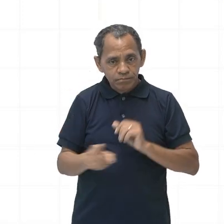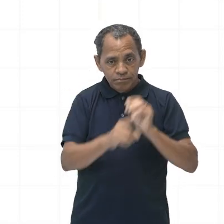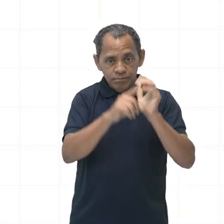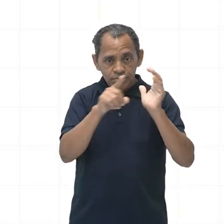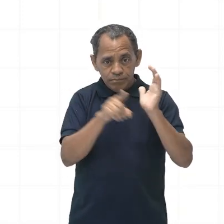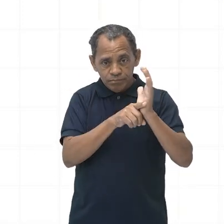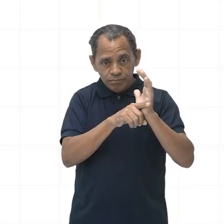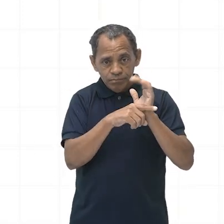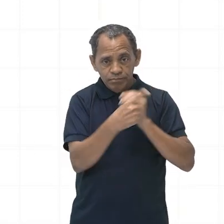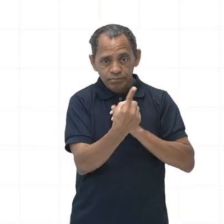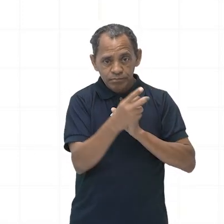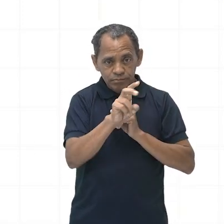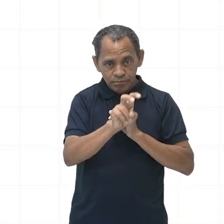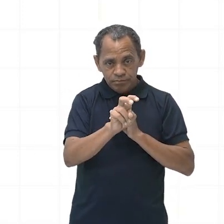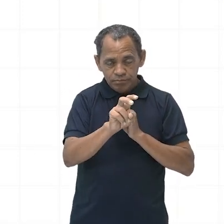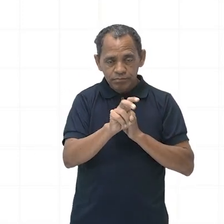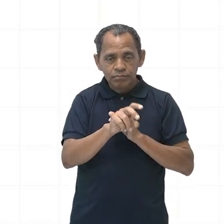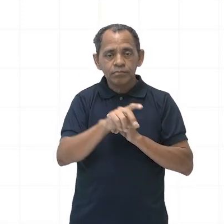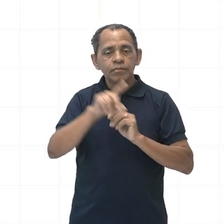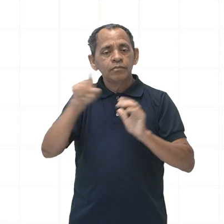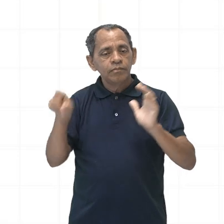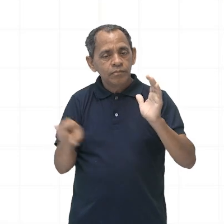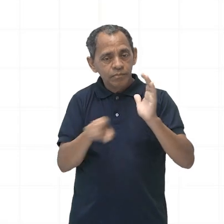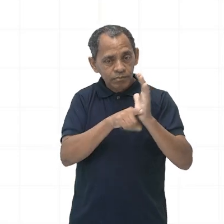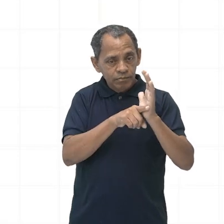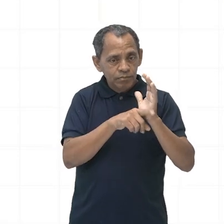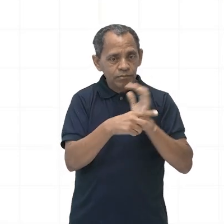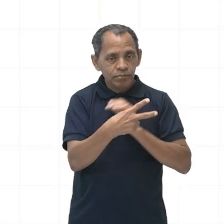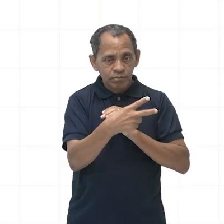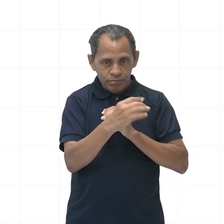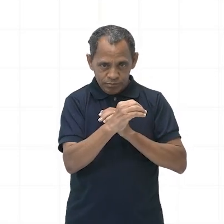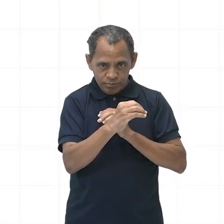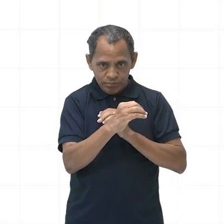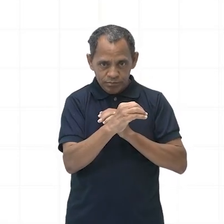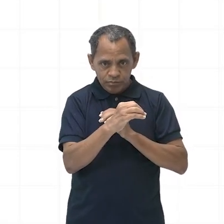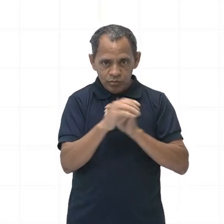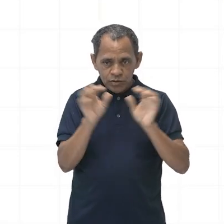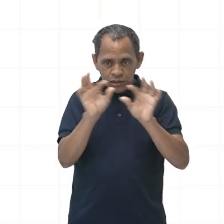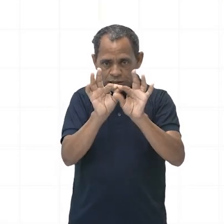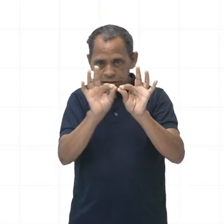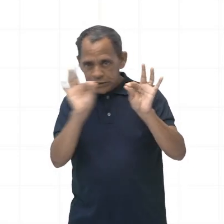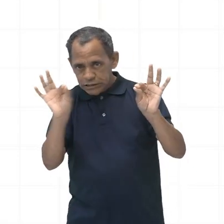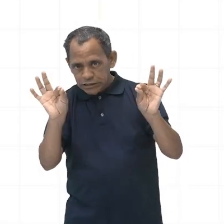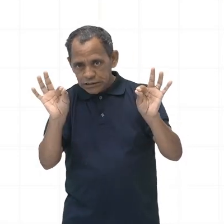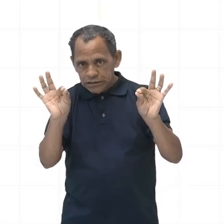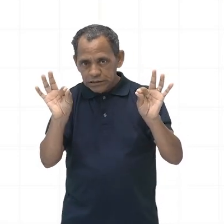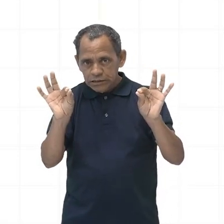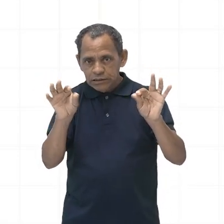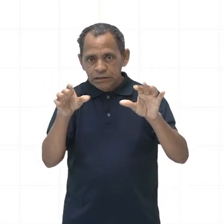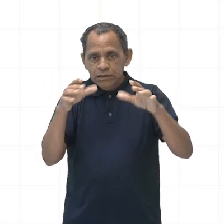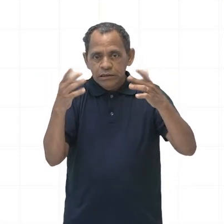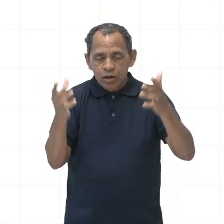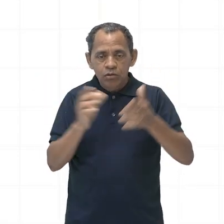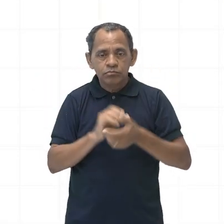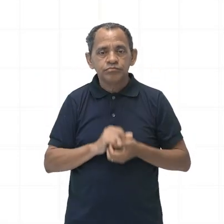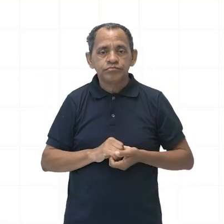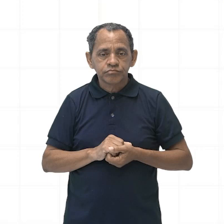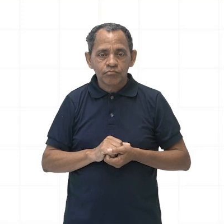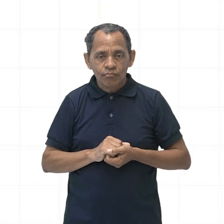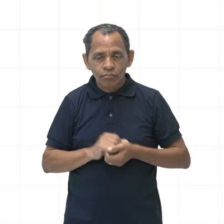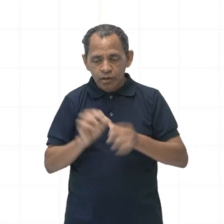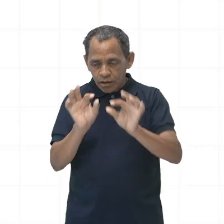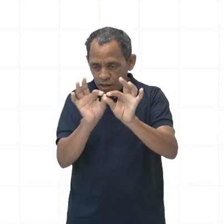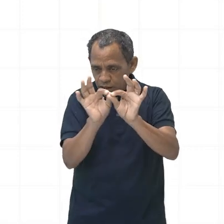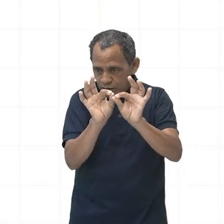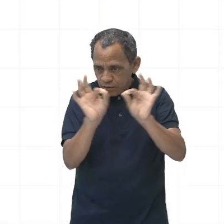15. Tira 5 unidades, menos 20. Ou seja, a coordenada do ponto